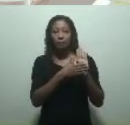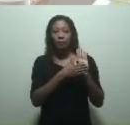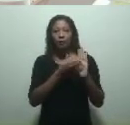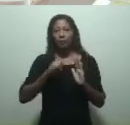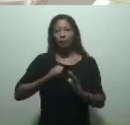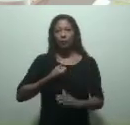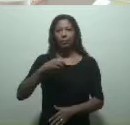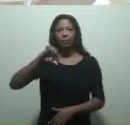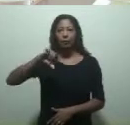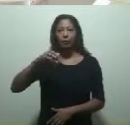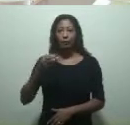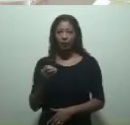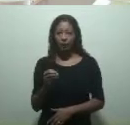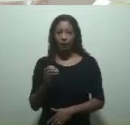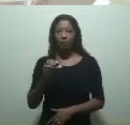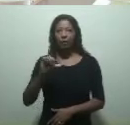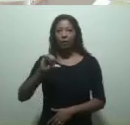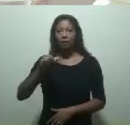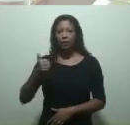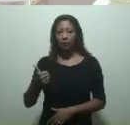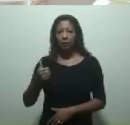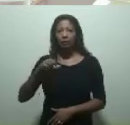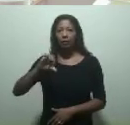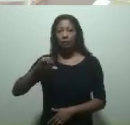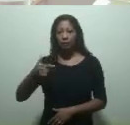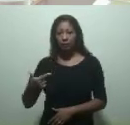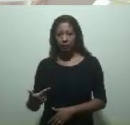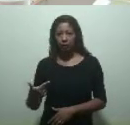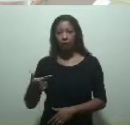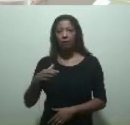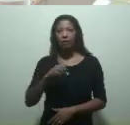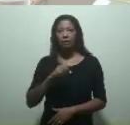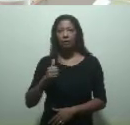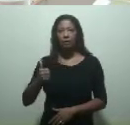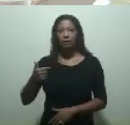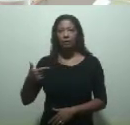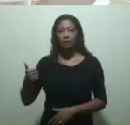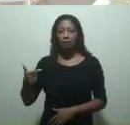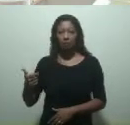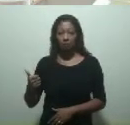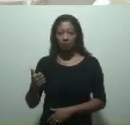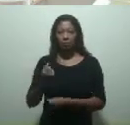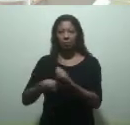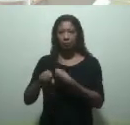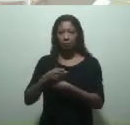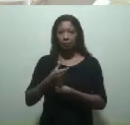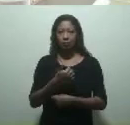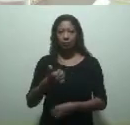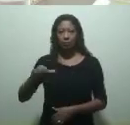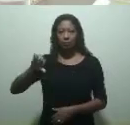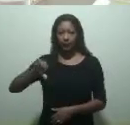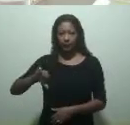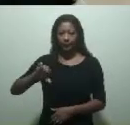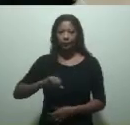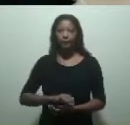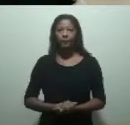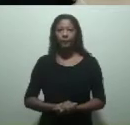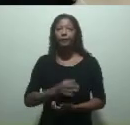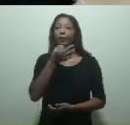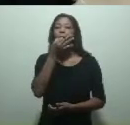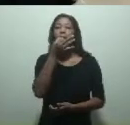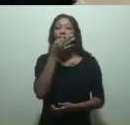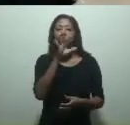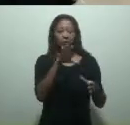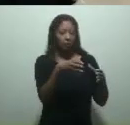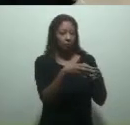números 90, 91, 92, 93 e 112 de 2019. Parecer